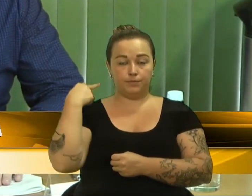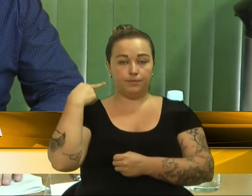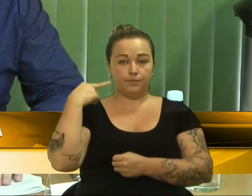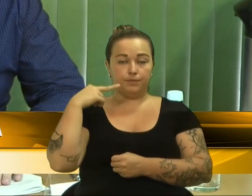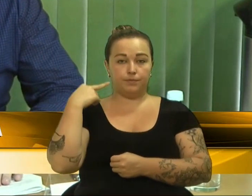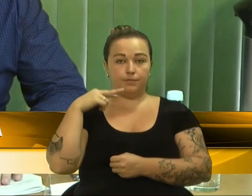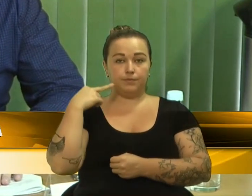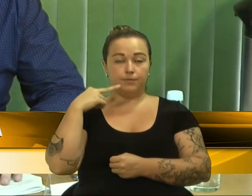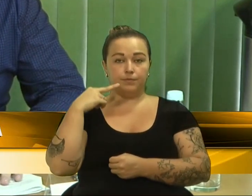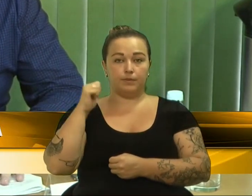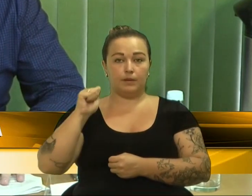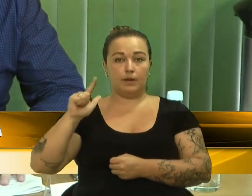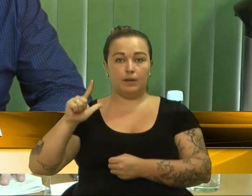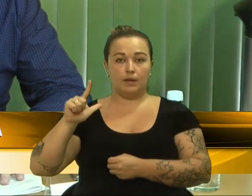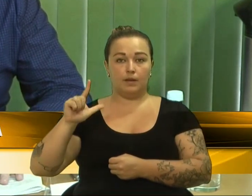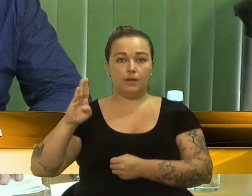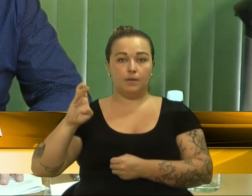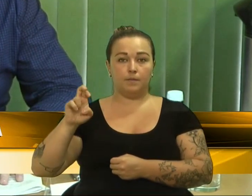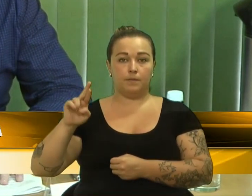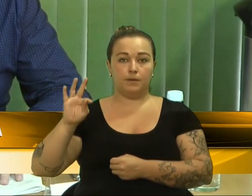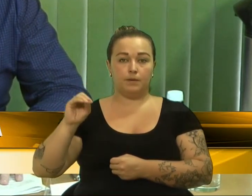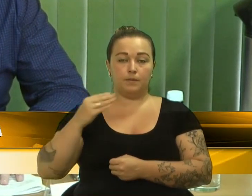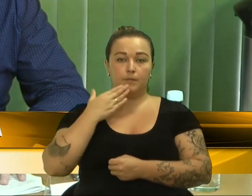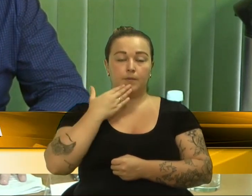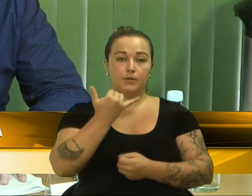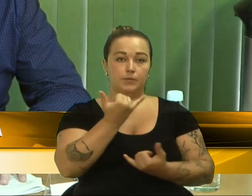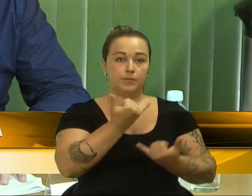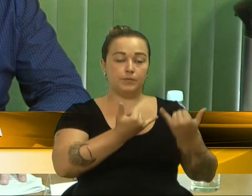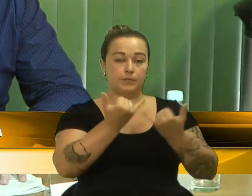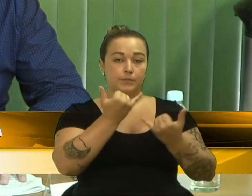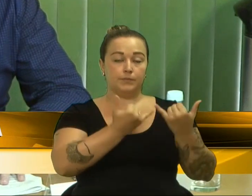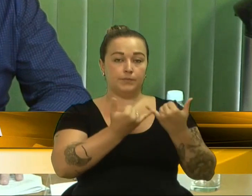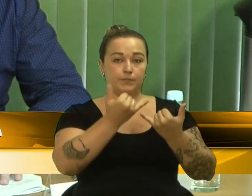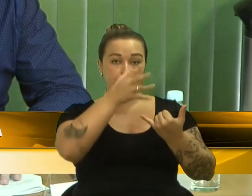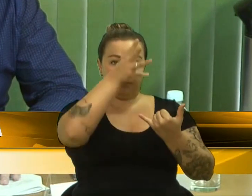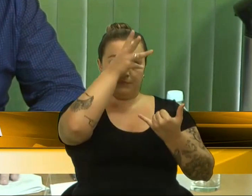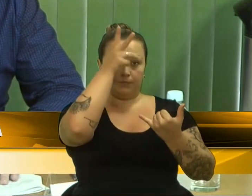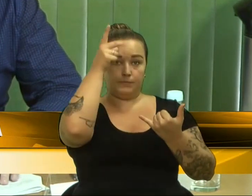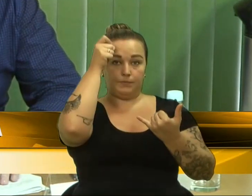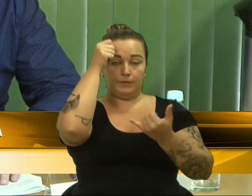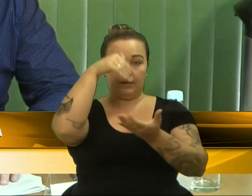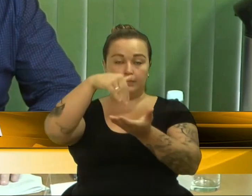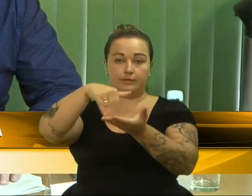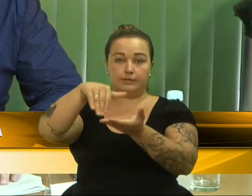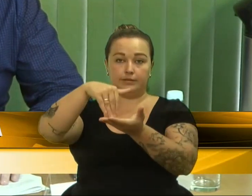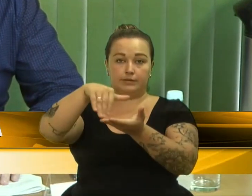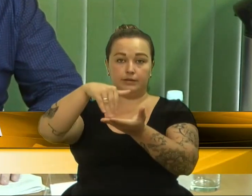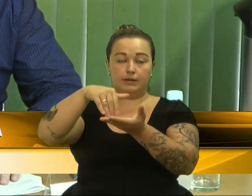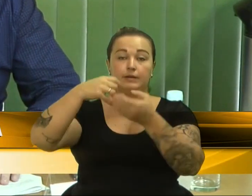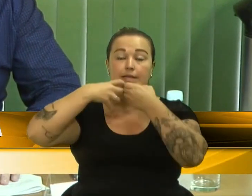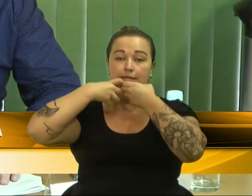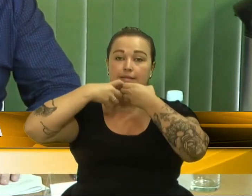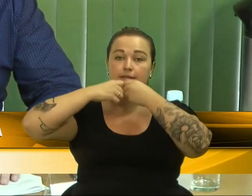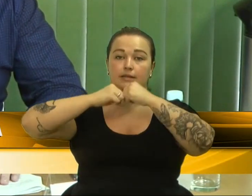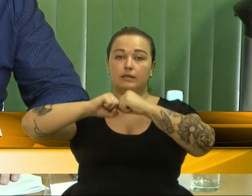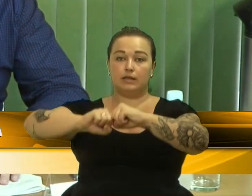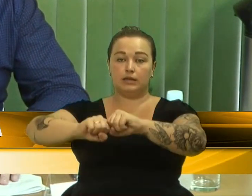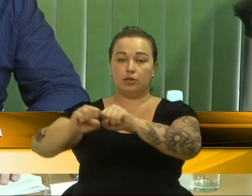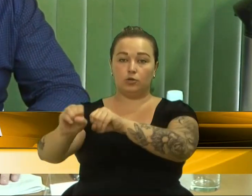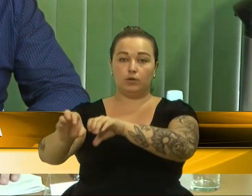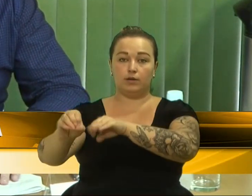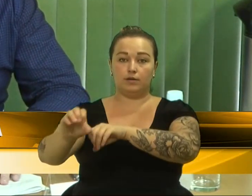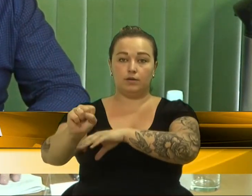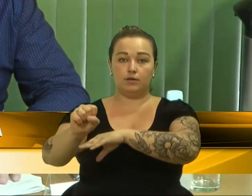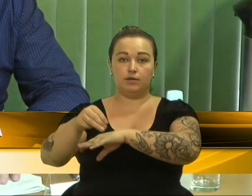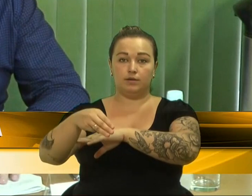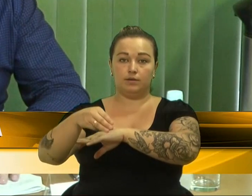que solicita informações ao Executivo e à Secretaria Municipal de Educação, SMED, sobre o processo